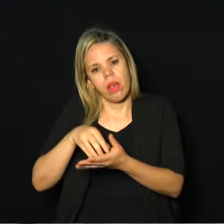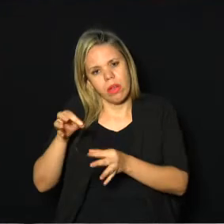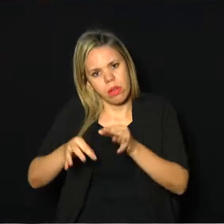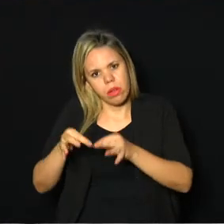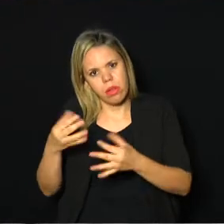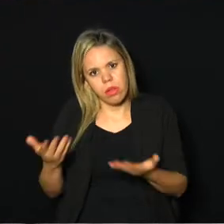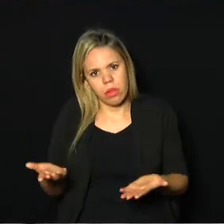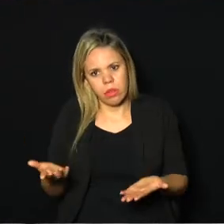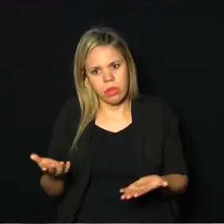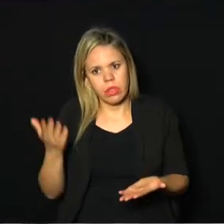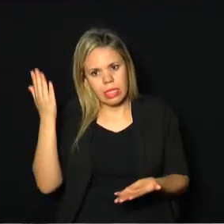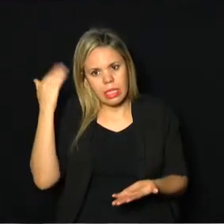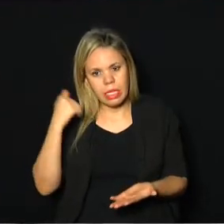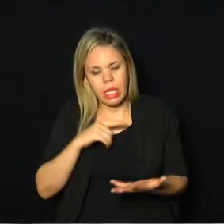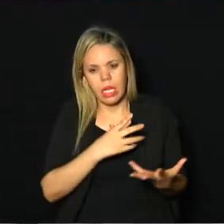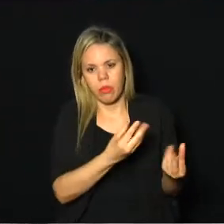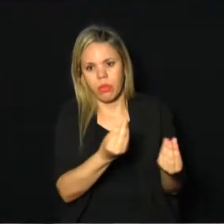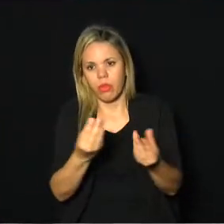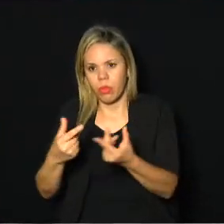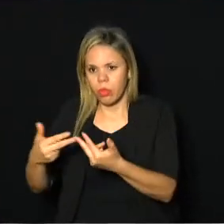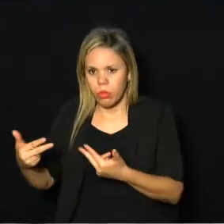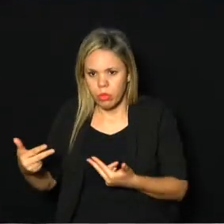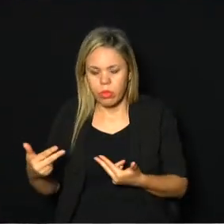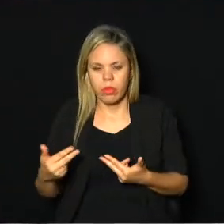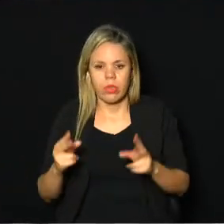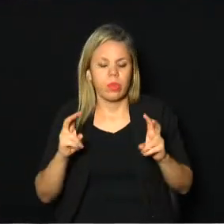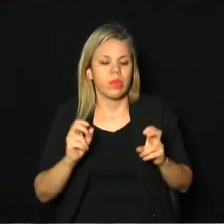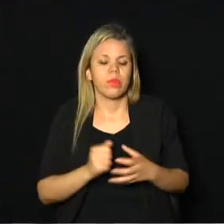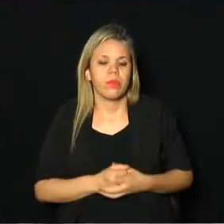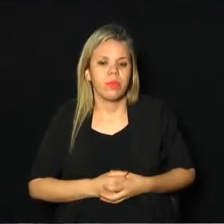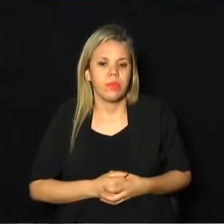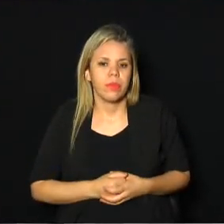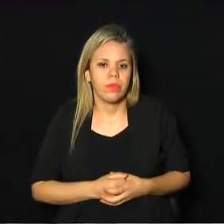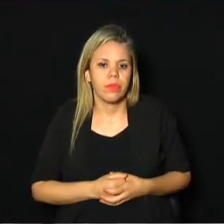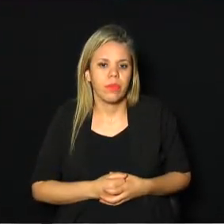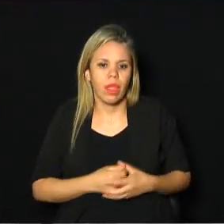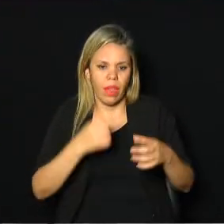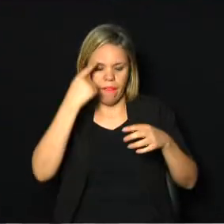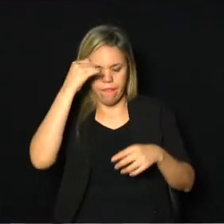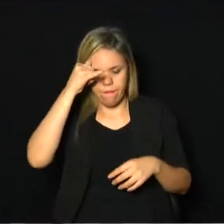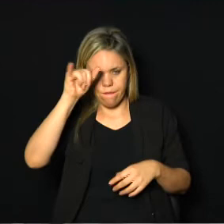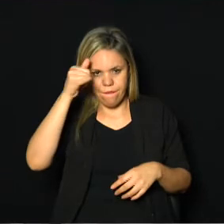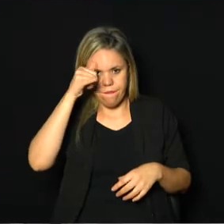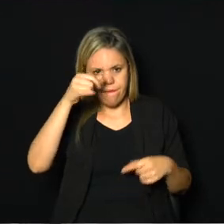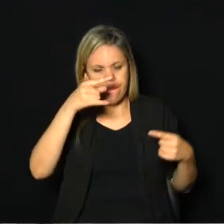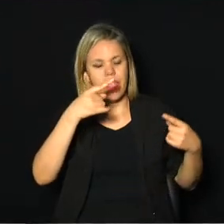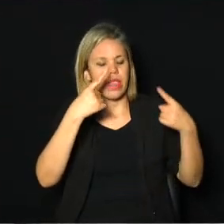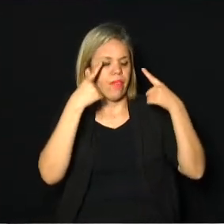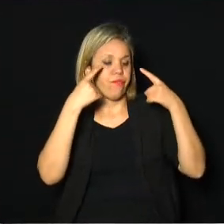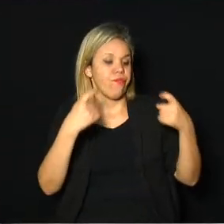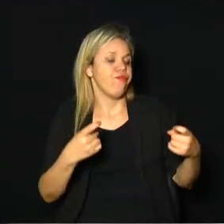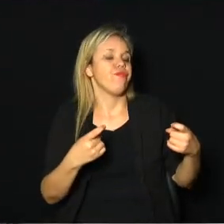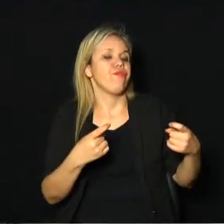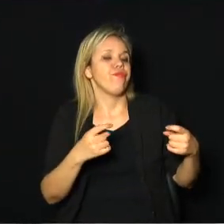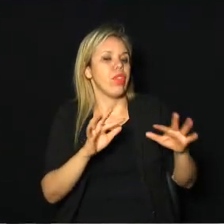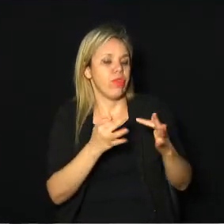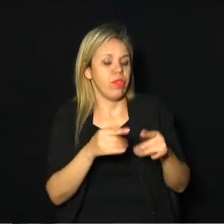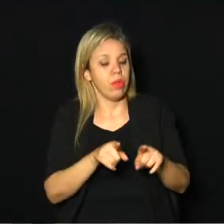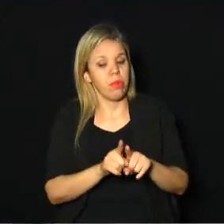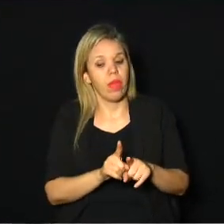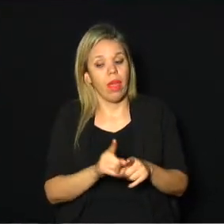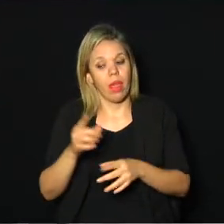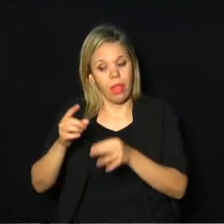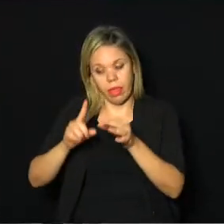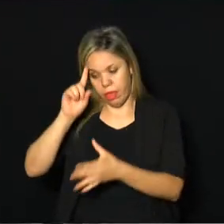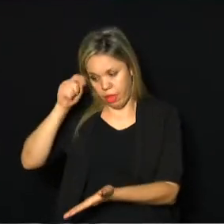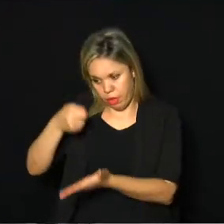né? A gente sabe que muitas das questões relativas ao combate à violência doméstica passa por decisões do Judiciário, então isso é